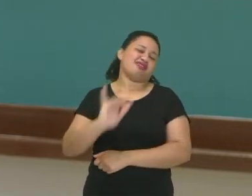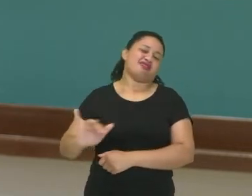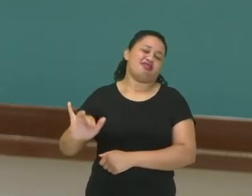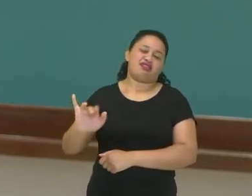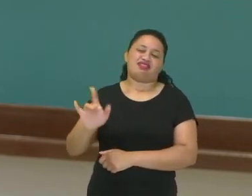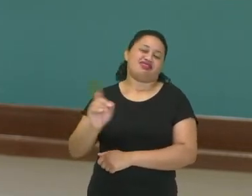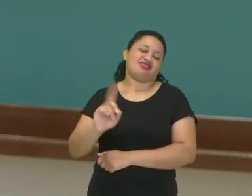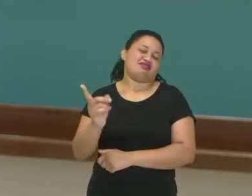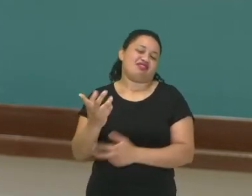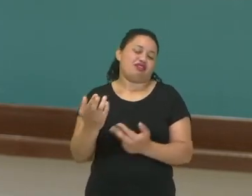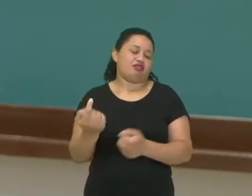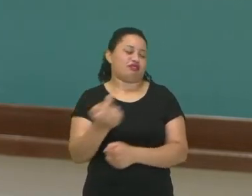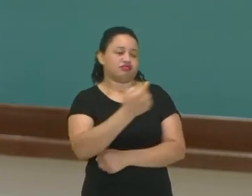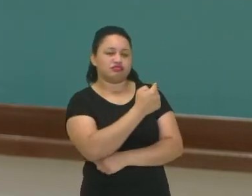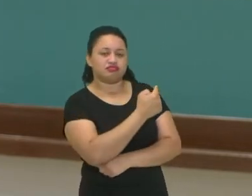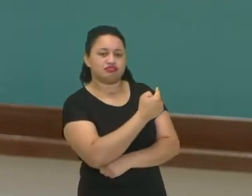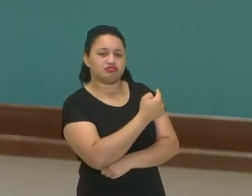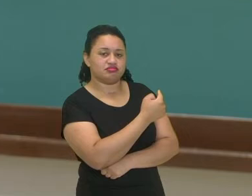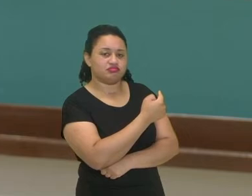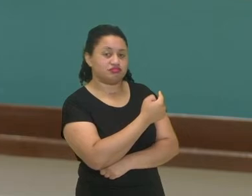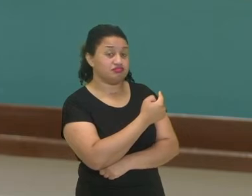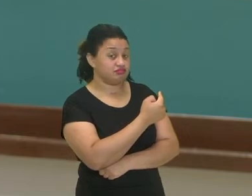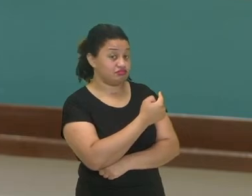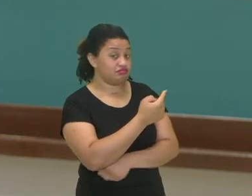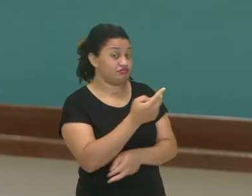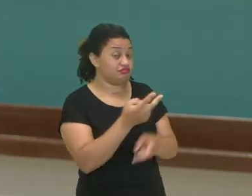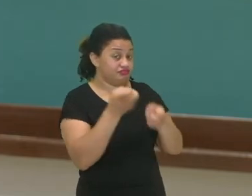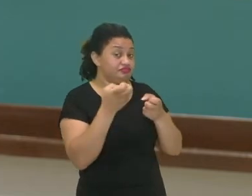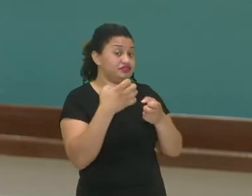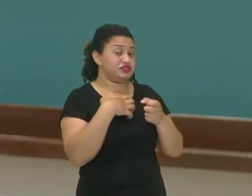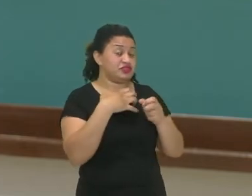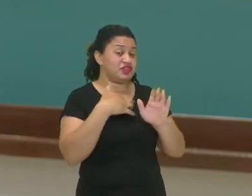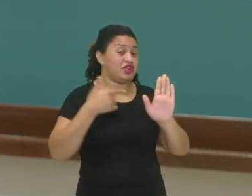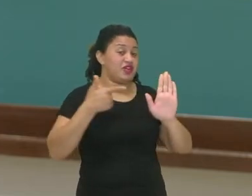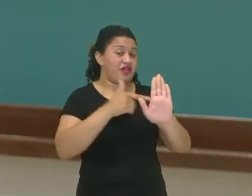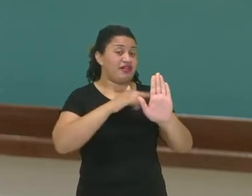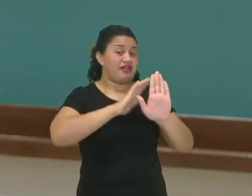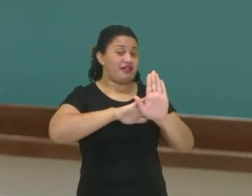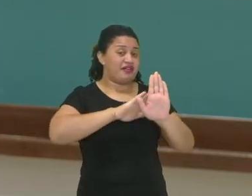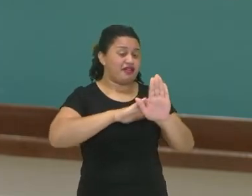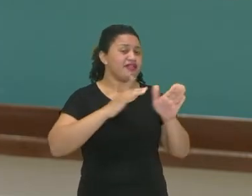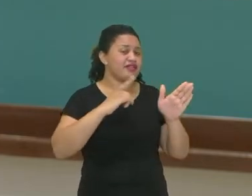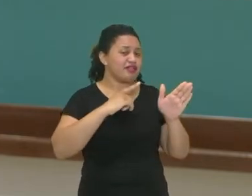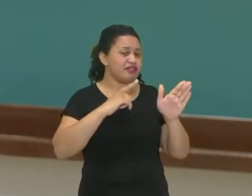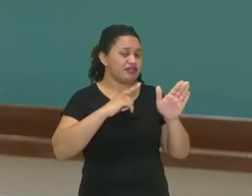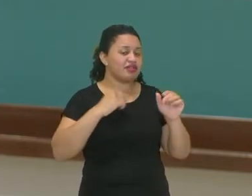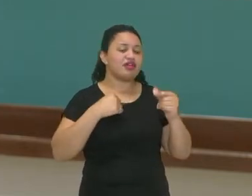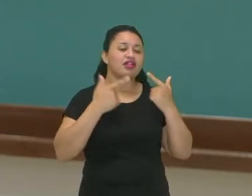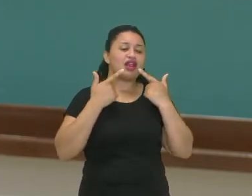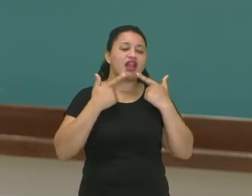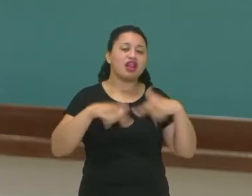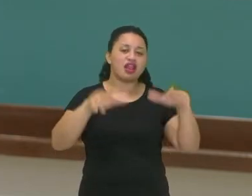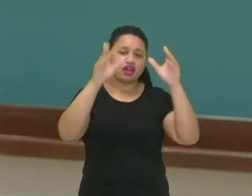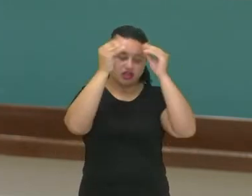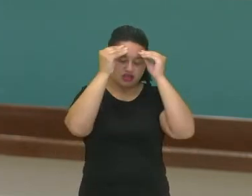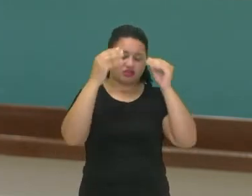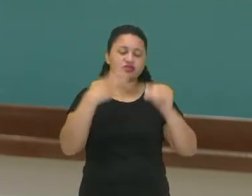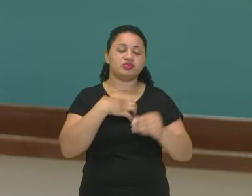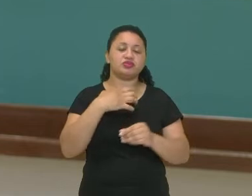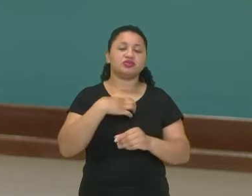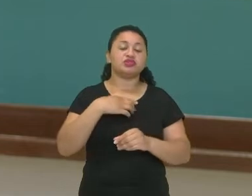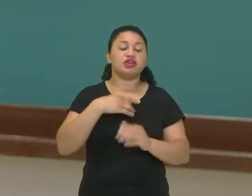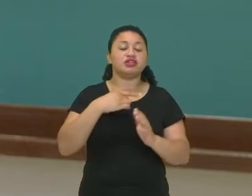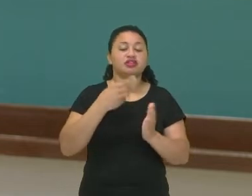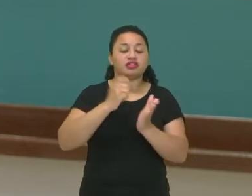mais aquelas. Veja. Está caracterizando isso na crônica, esse linguajar, a maneira de utilizar o